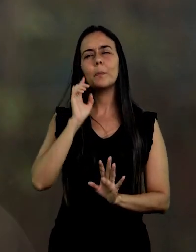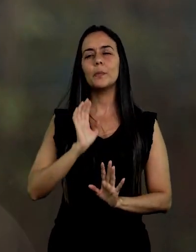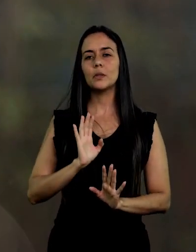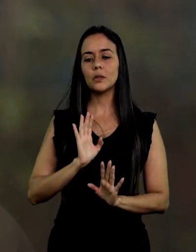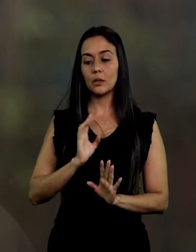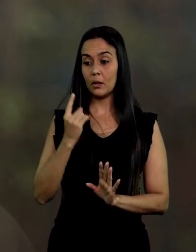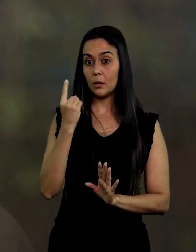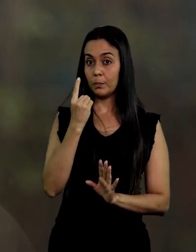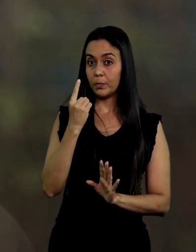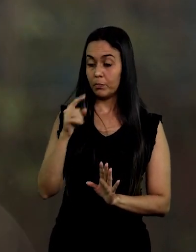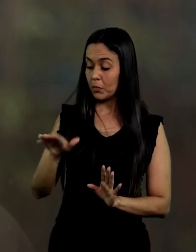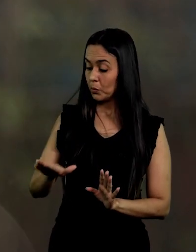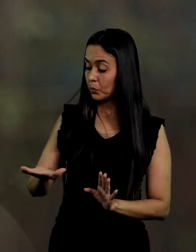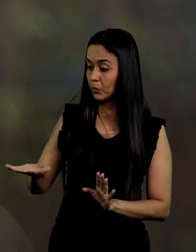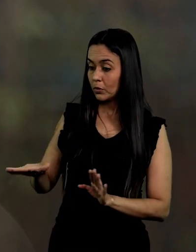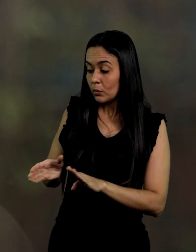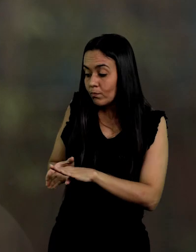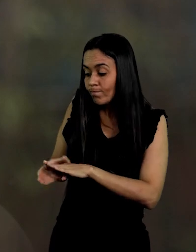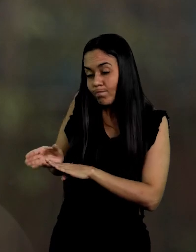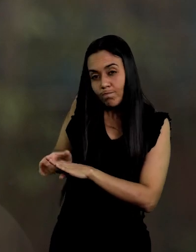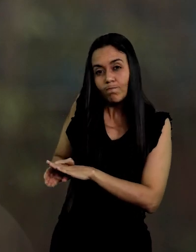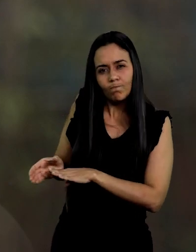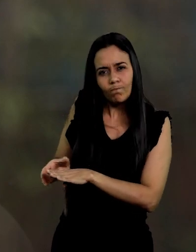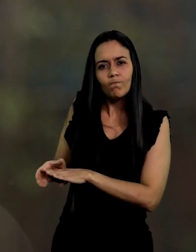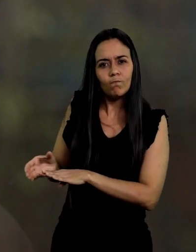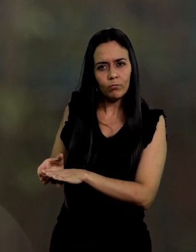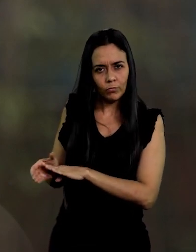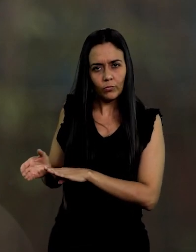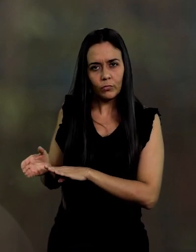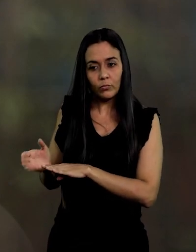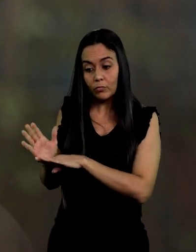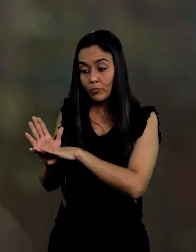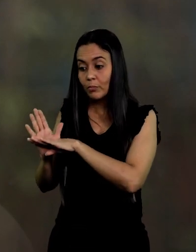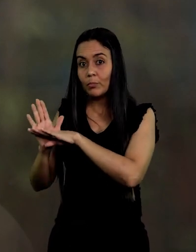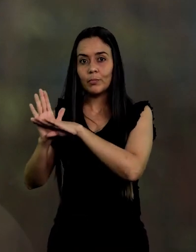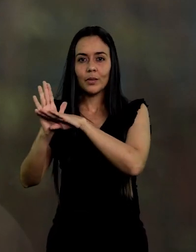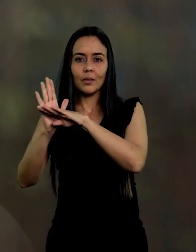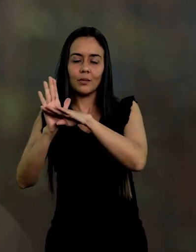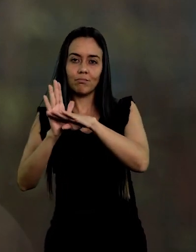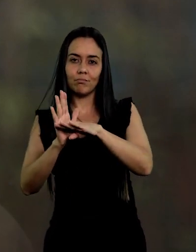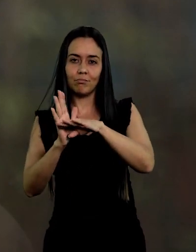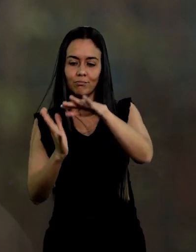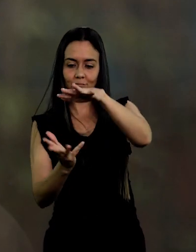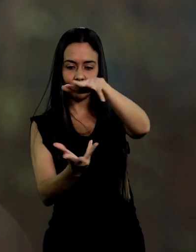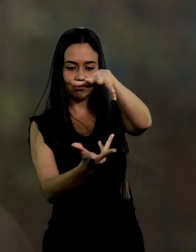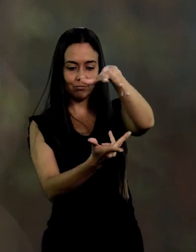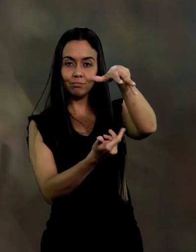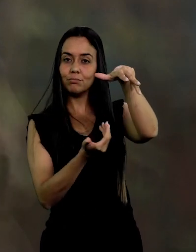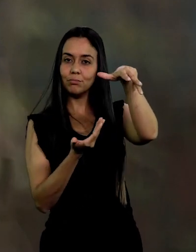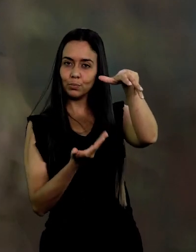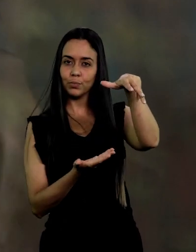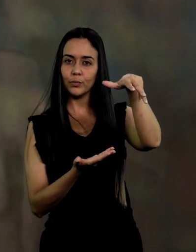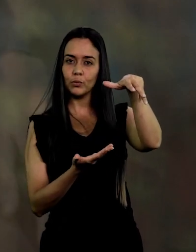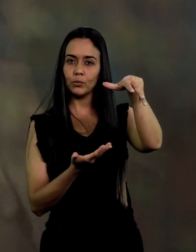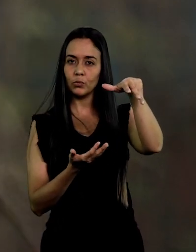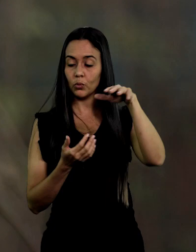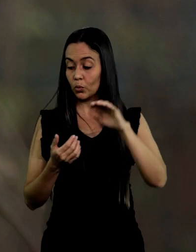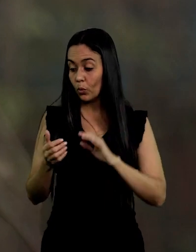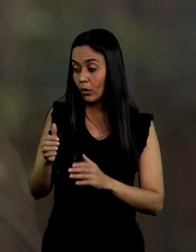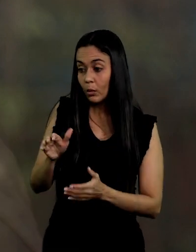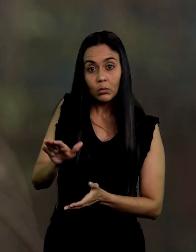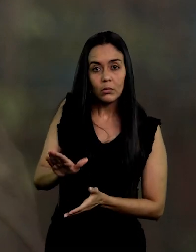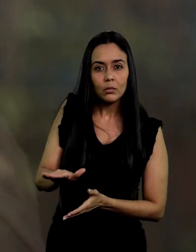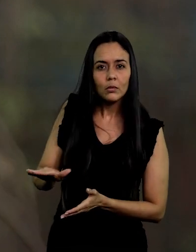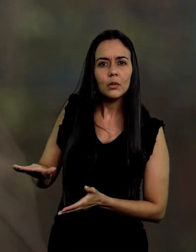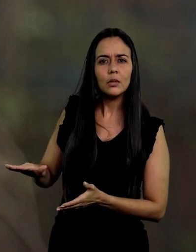sejam pessoas úteis para esse mundo, que funcionam para esse mundo, preparar a gente para que